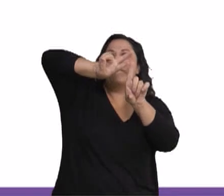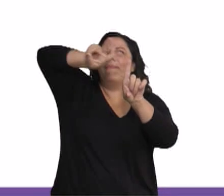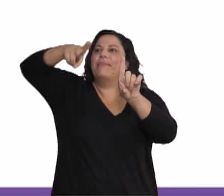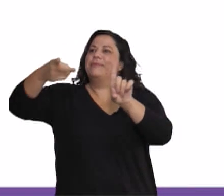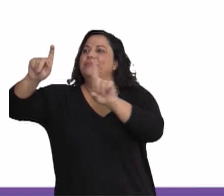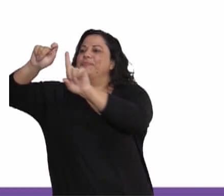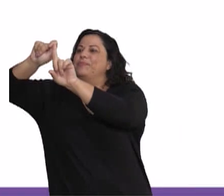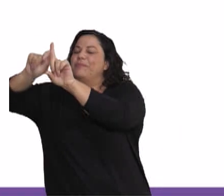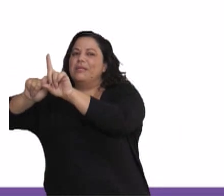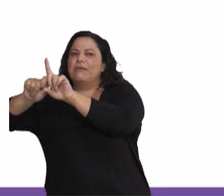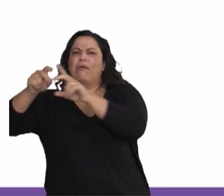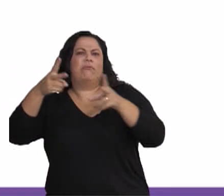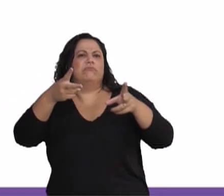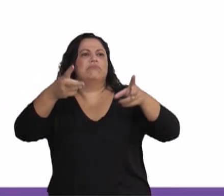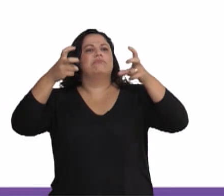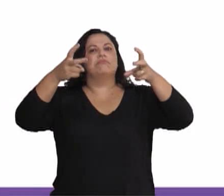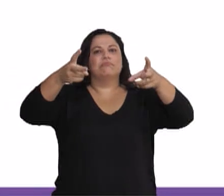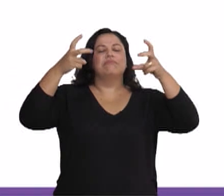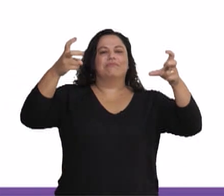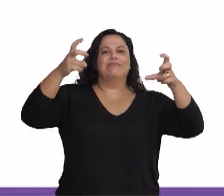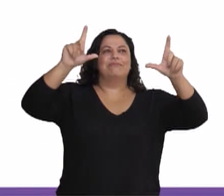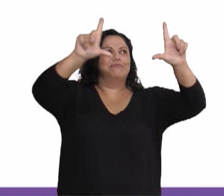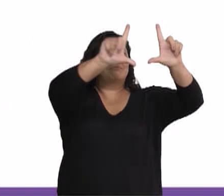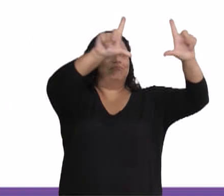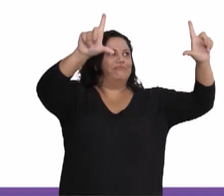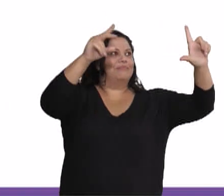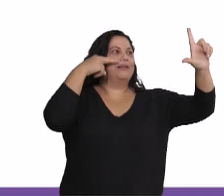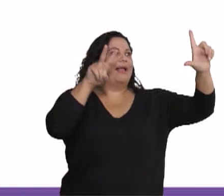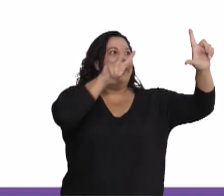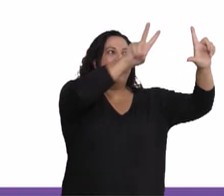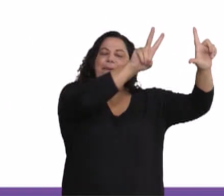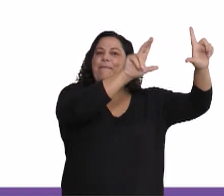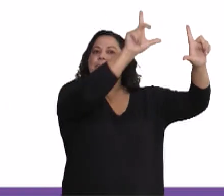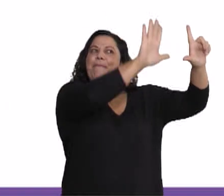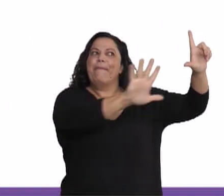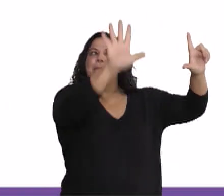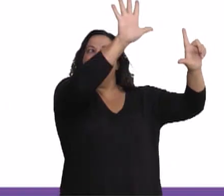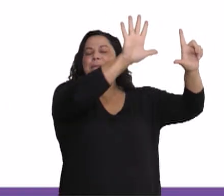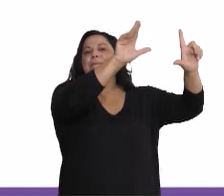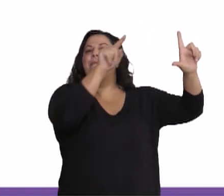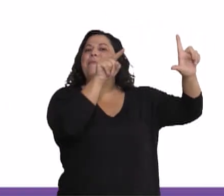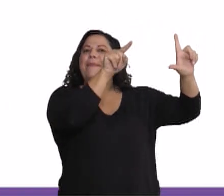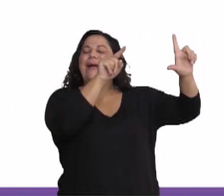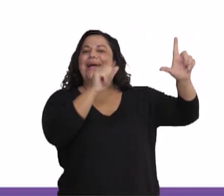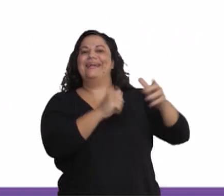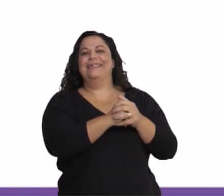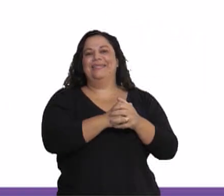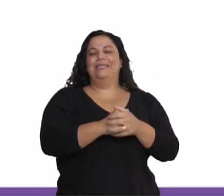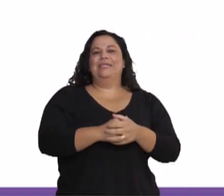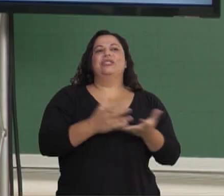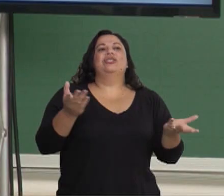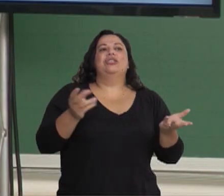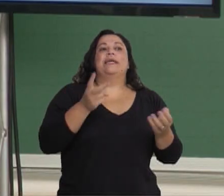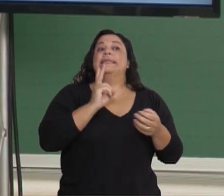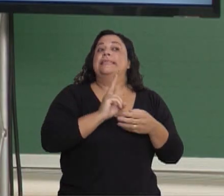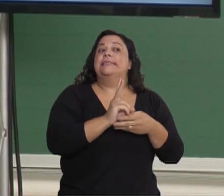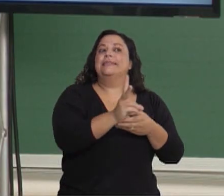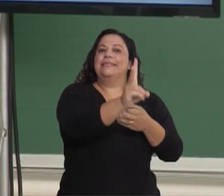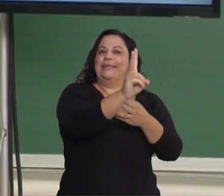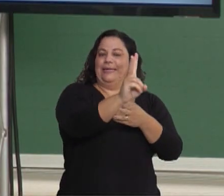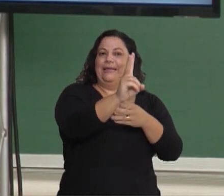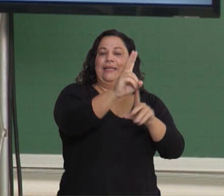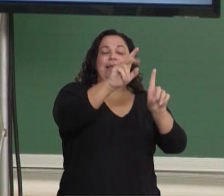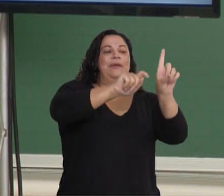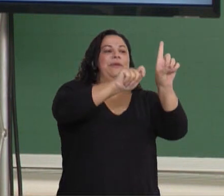aqui pelas nossas figuras. Então, assim, aonde temos ali o fluxo sendo contínuo, sempre de onde é mais